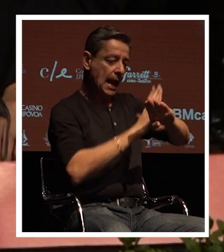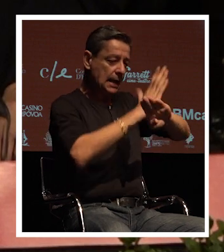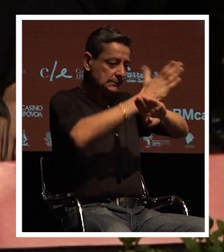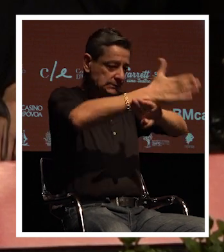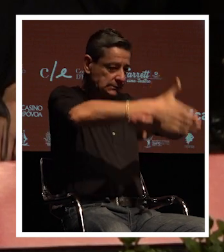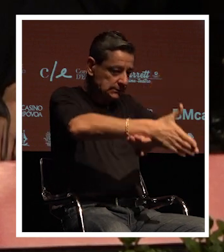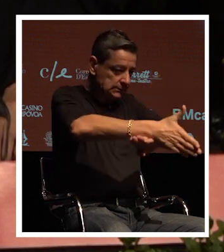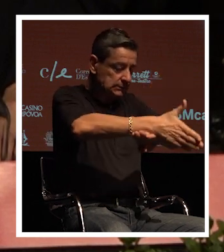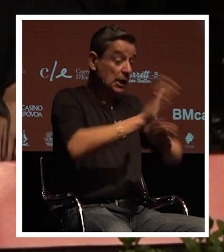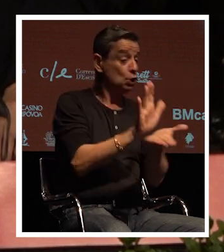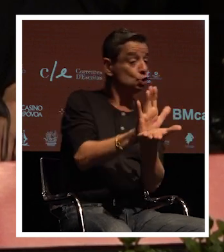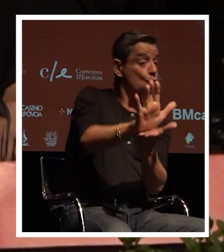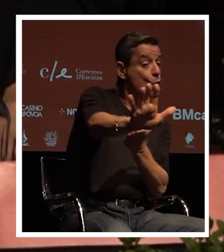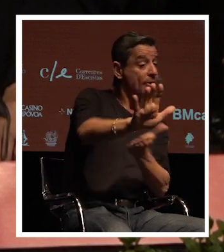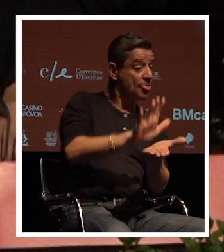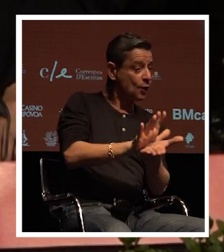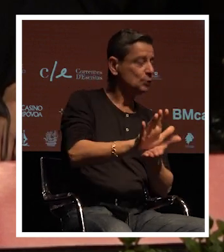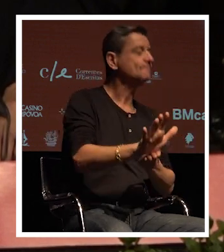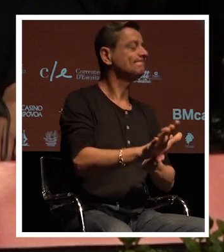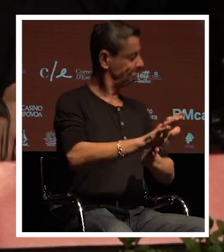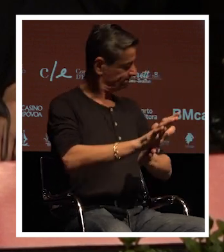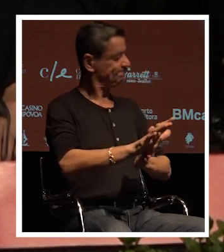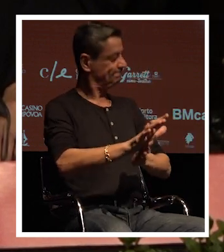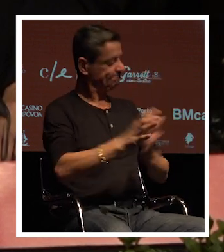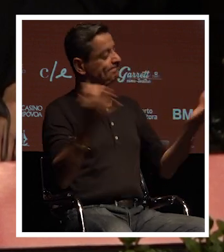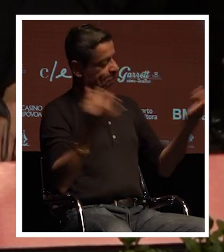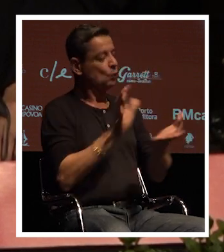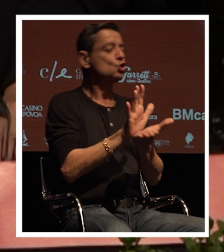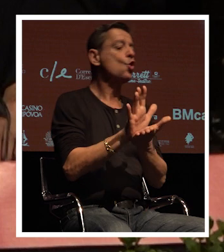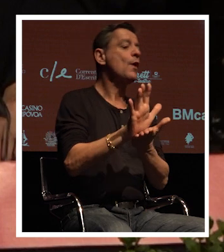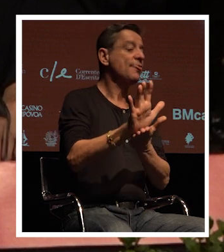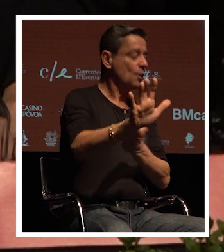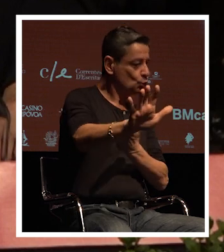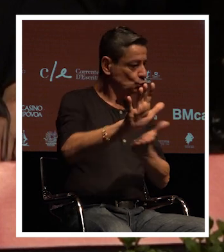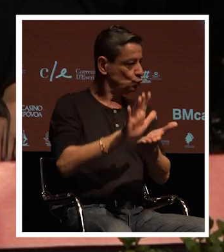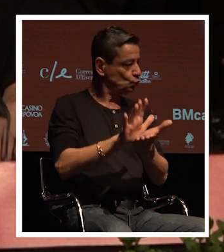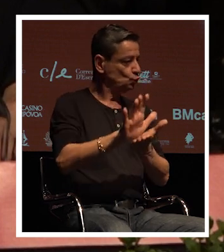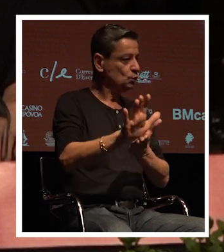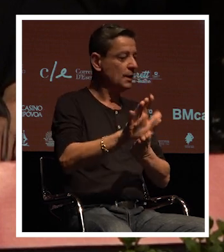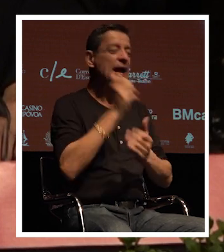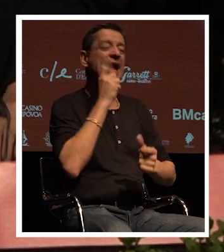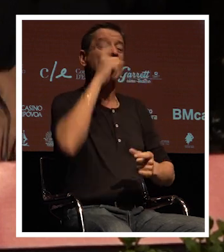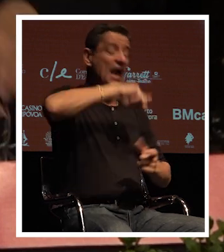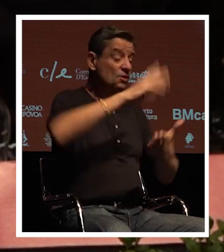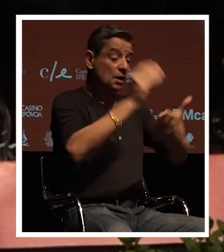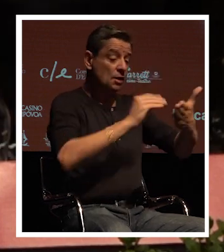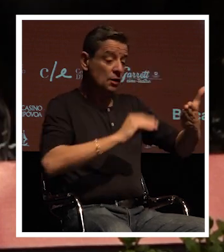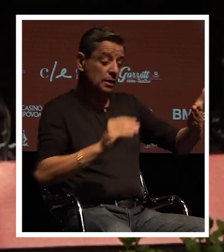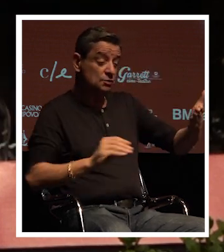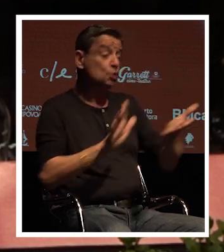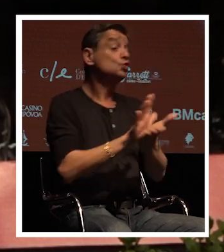dela estão excluídos ah os excluídos quem é que escreve sobre